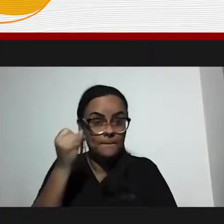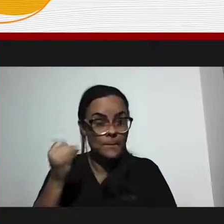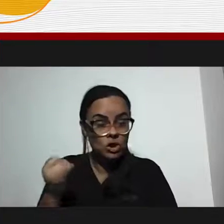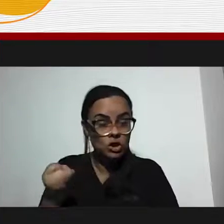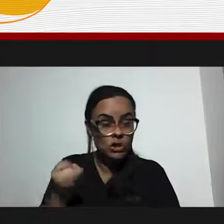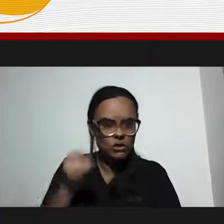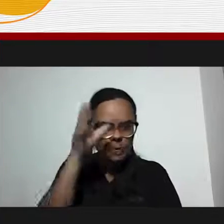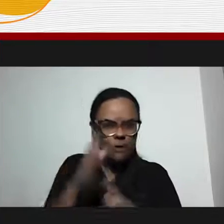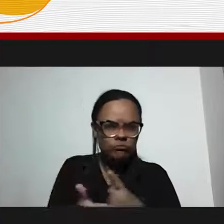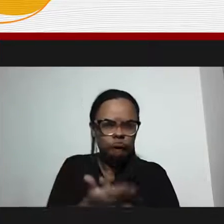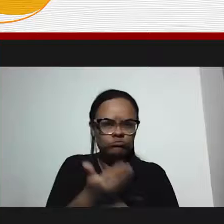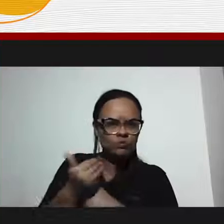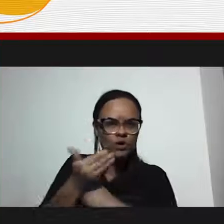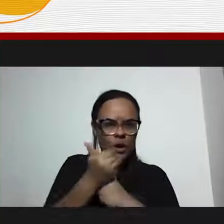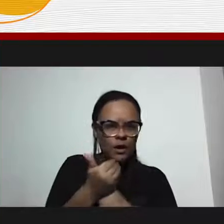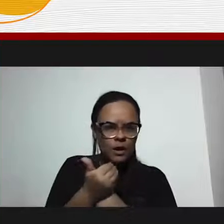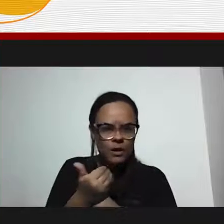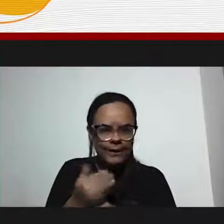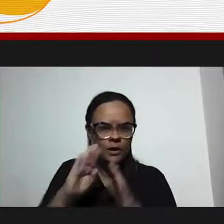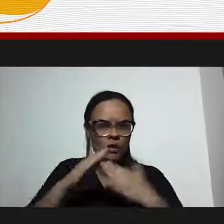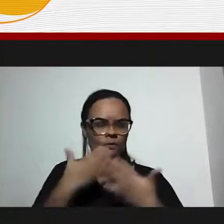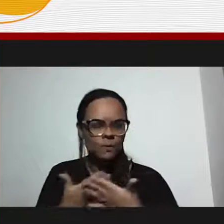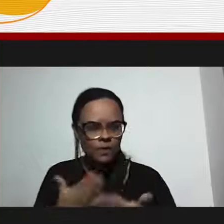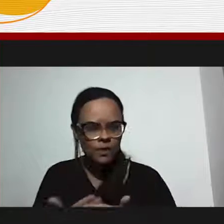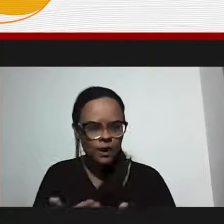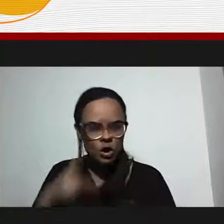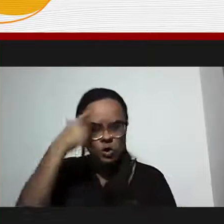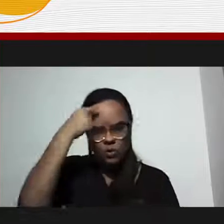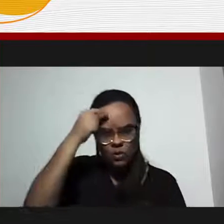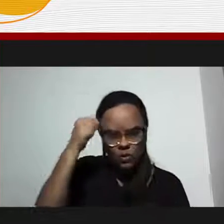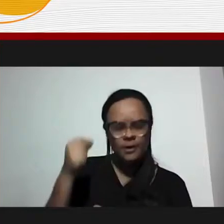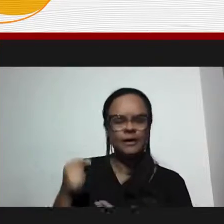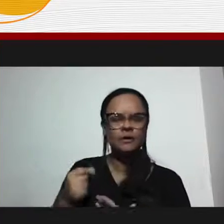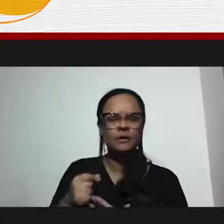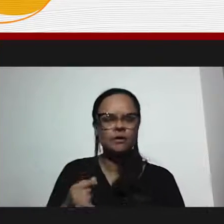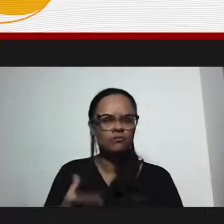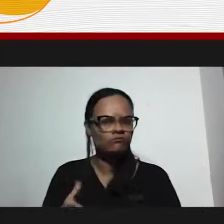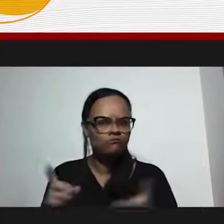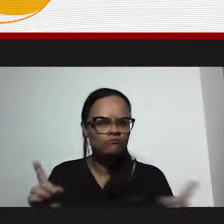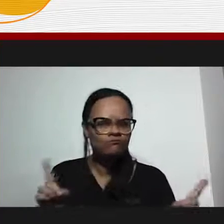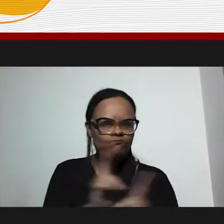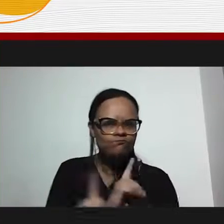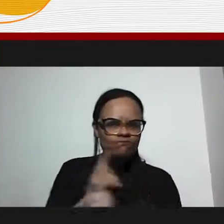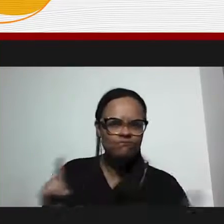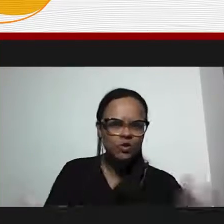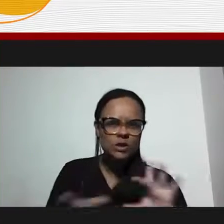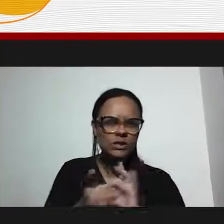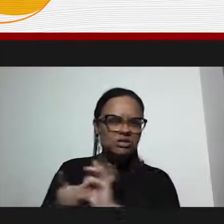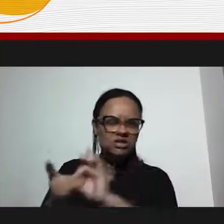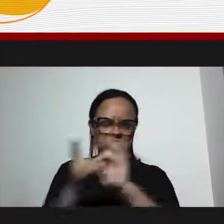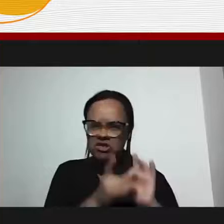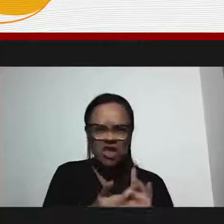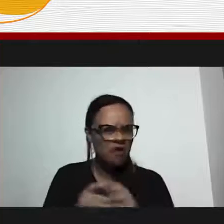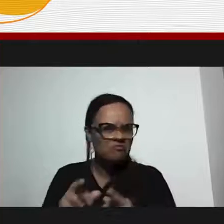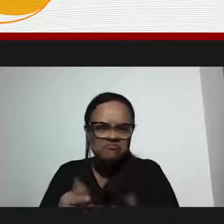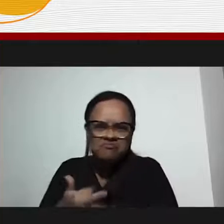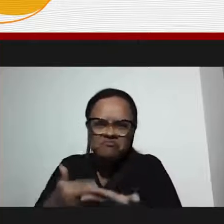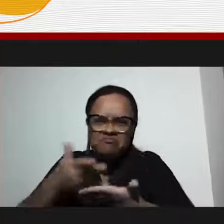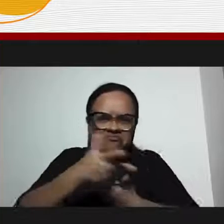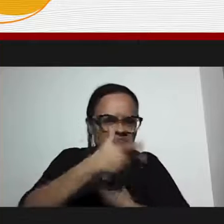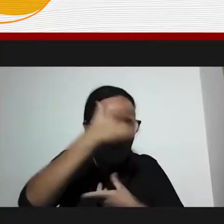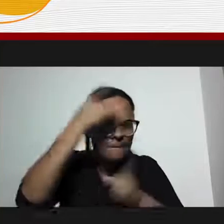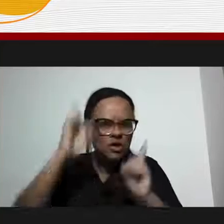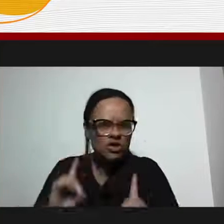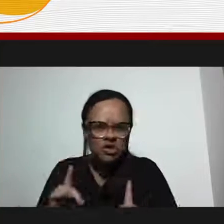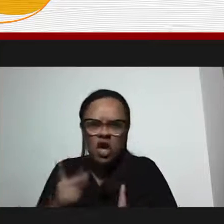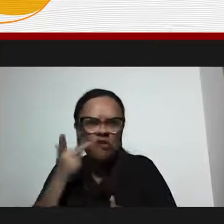escola, tive minha vida acadêmica, eu me integrava com pessoas com e sem deficiência, sempre fui líder